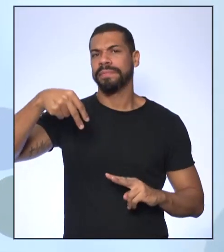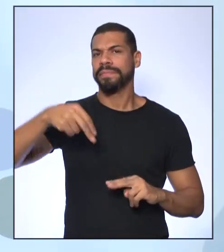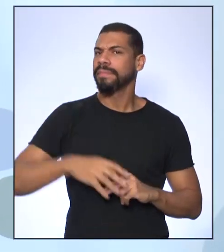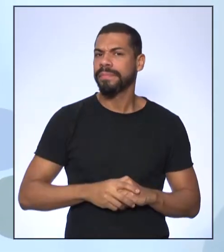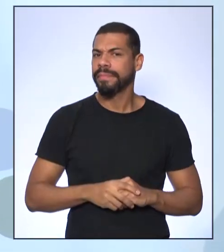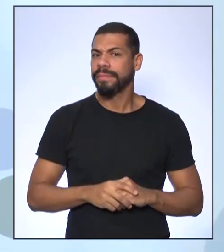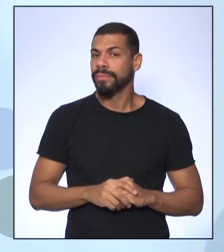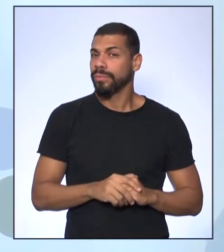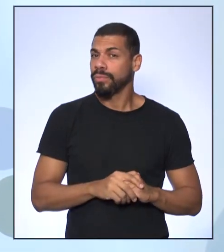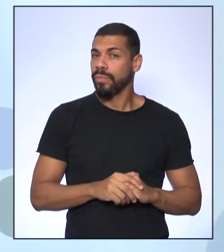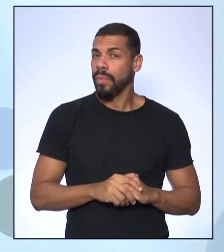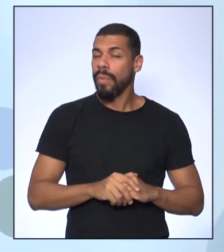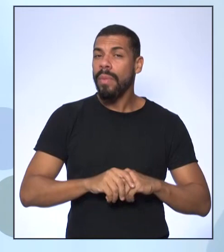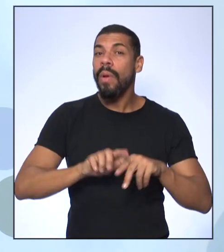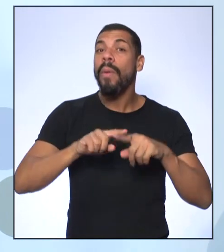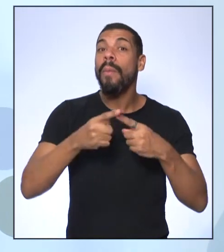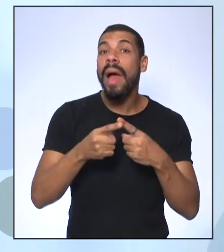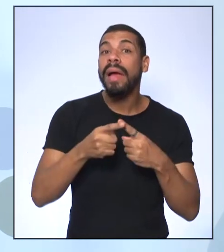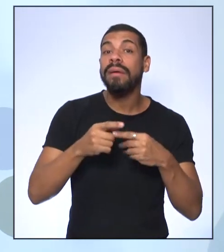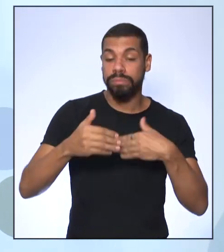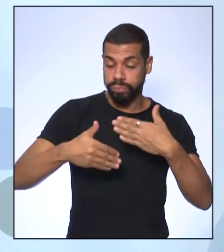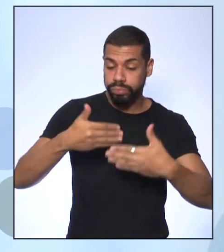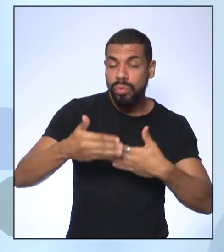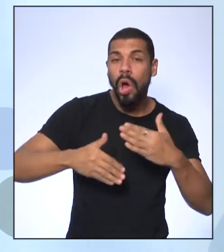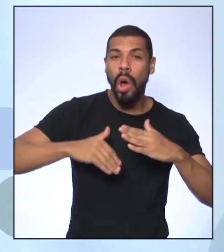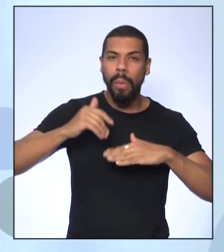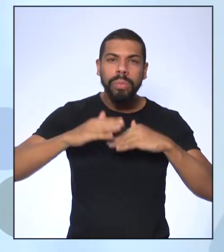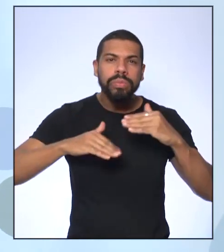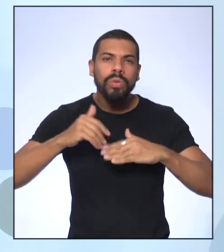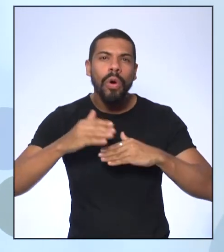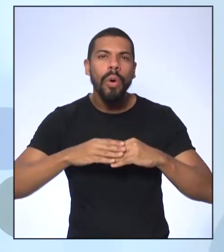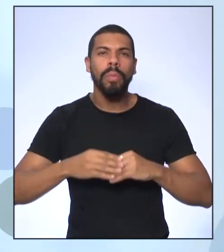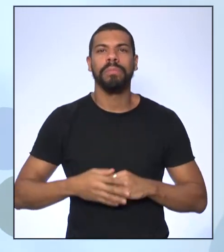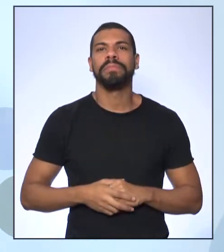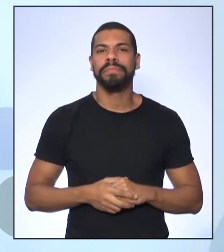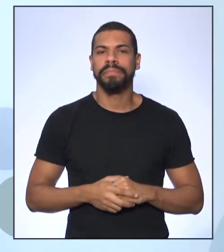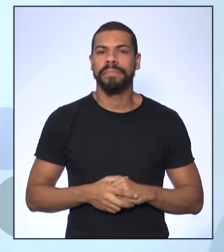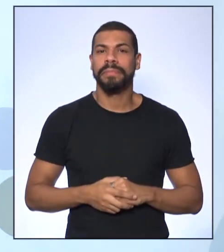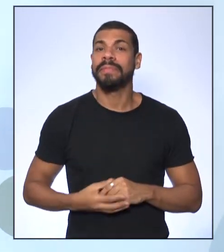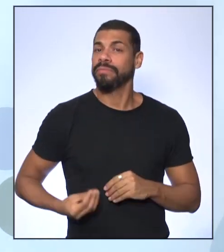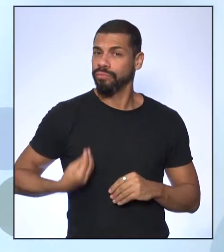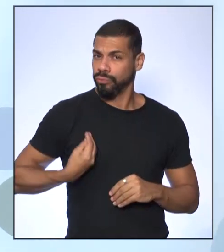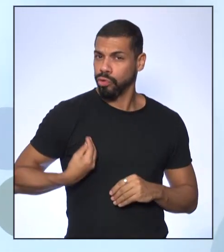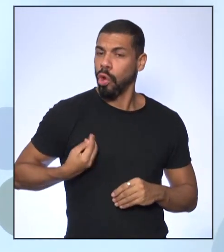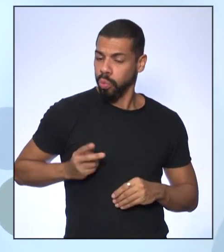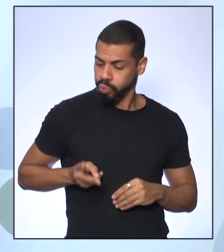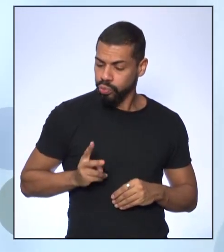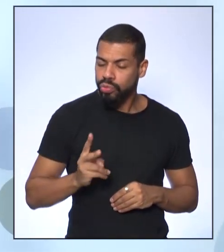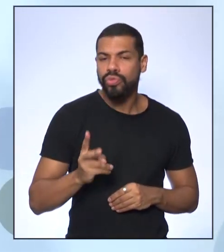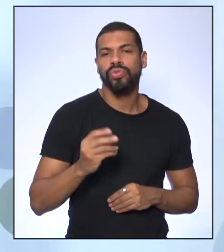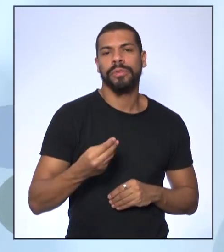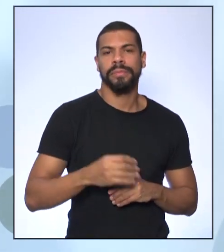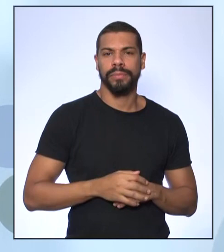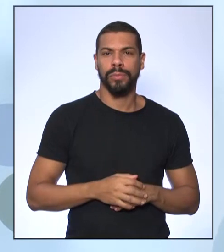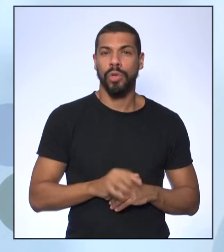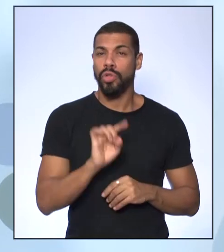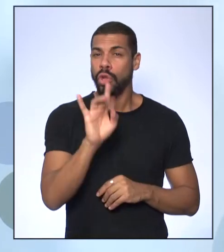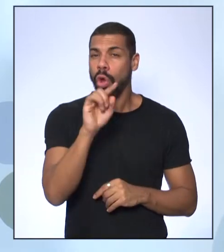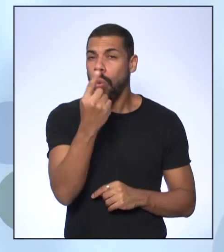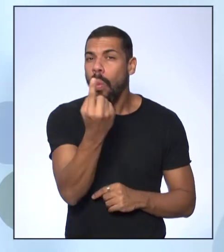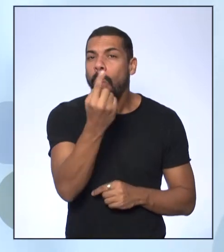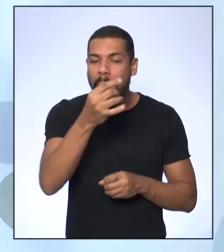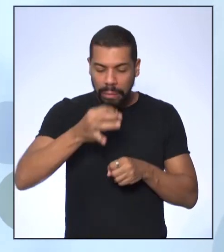tantas organelas, mas ela desempenha a função dela, ela consegue ser um ser vivo, ela consegue manter a vida apenas com uma célula.